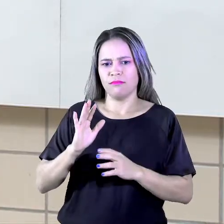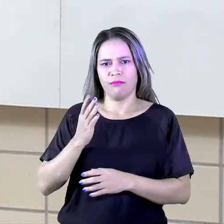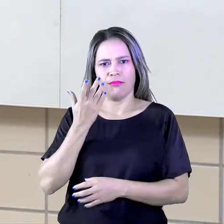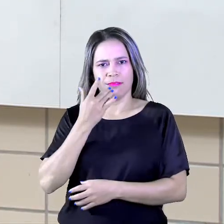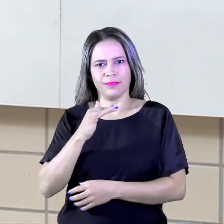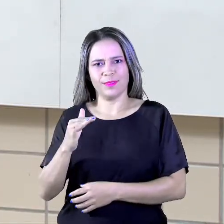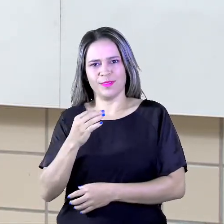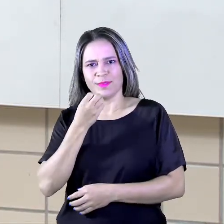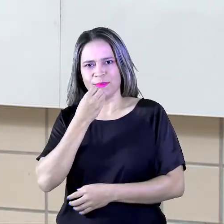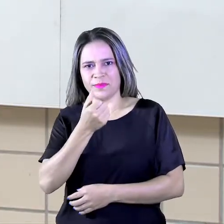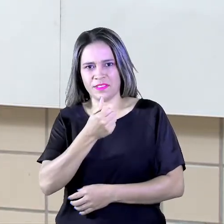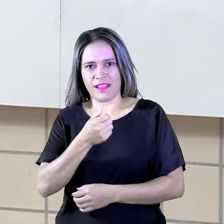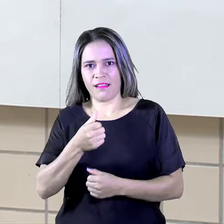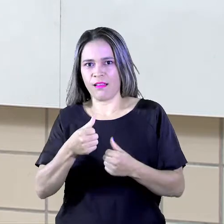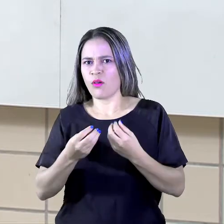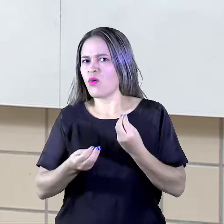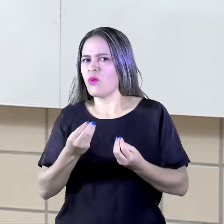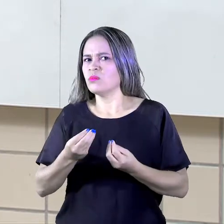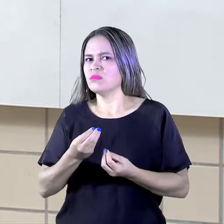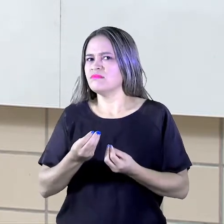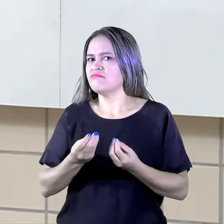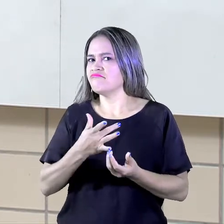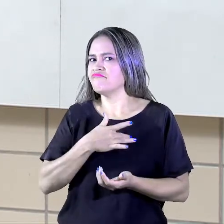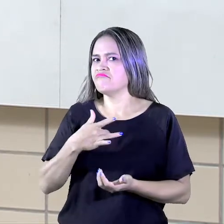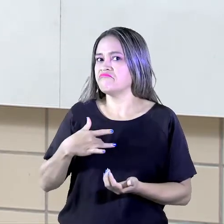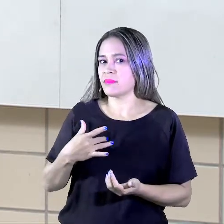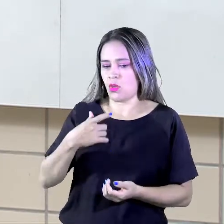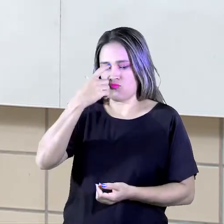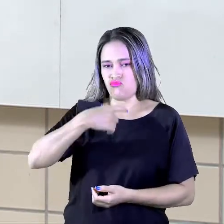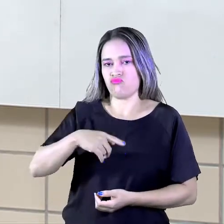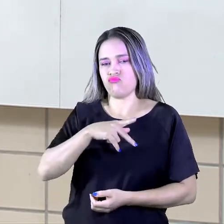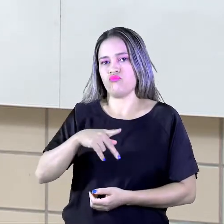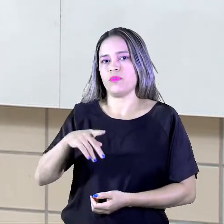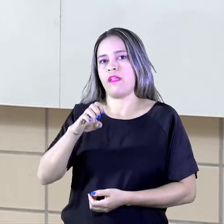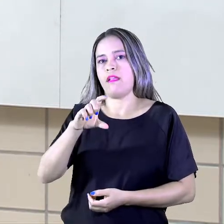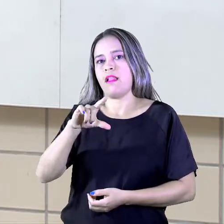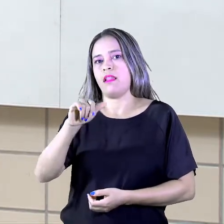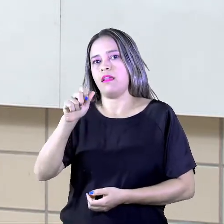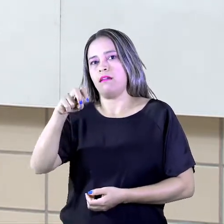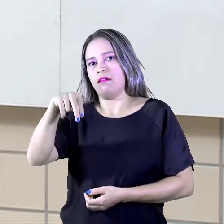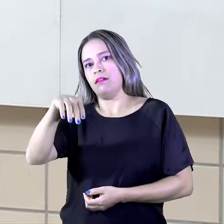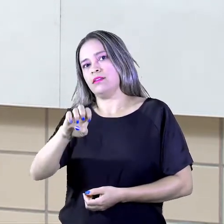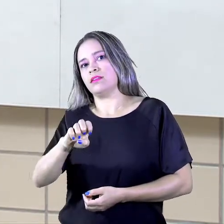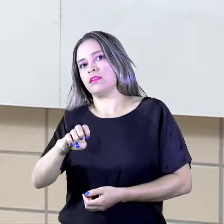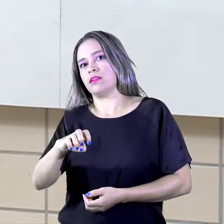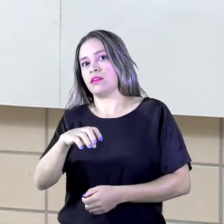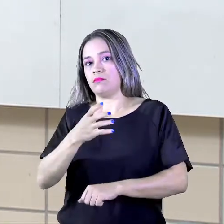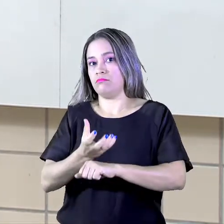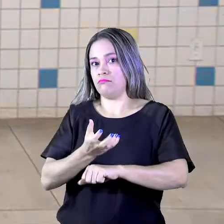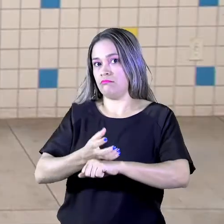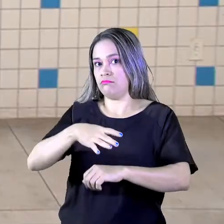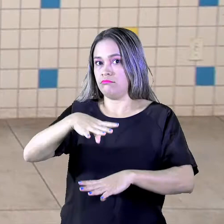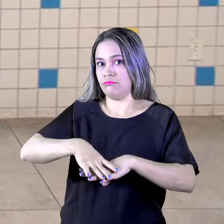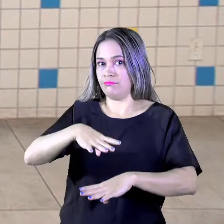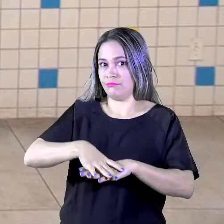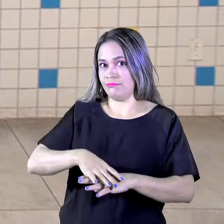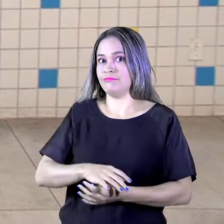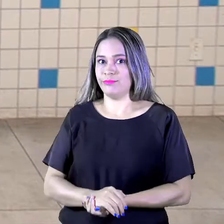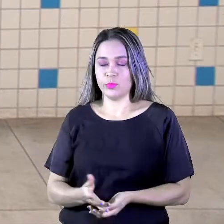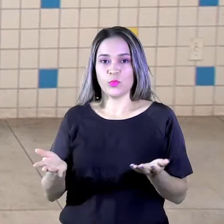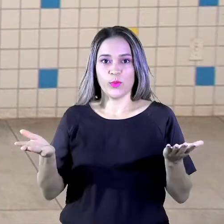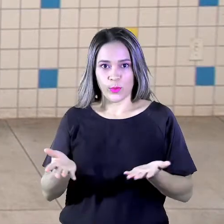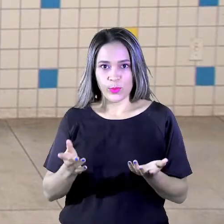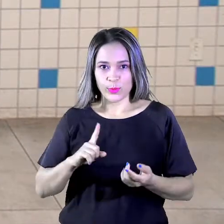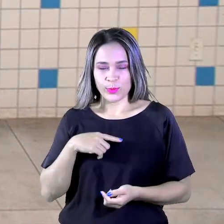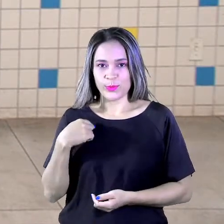como vocês estão? Tudo bem? Eu sou a professora Eliane Cristina, com aula de matemática. Hoje nós